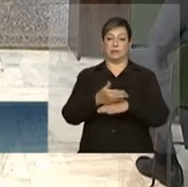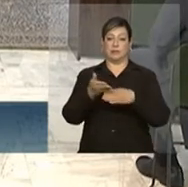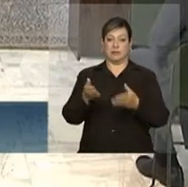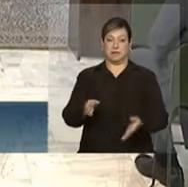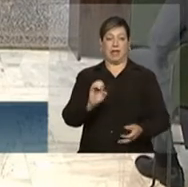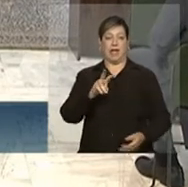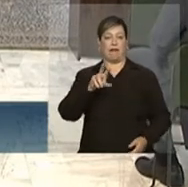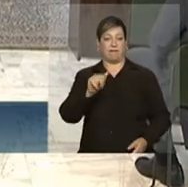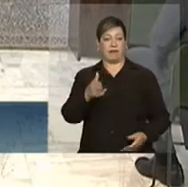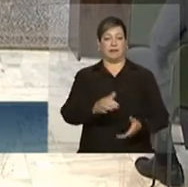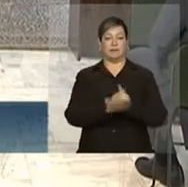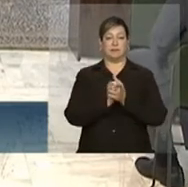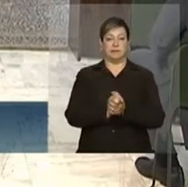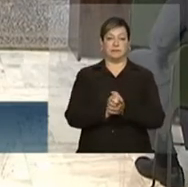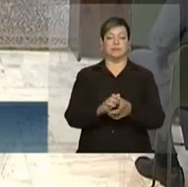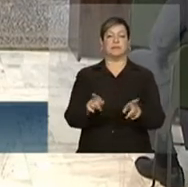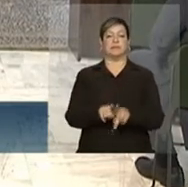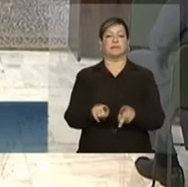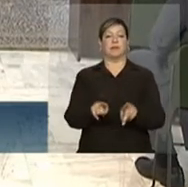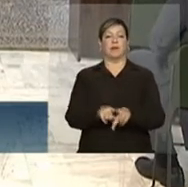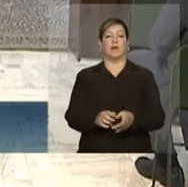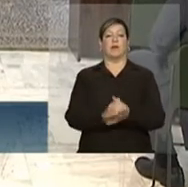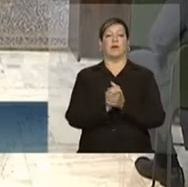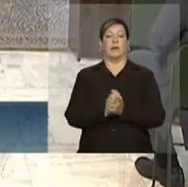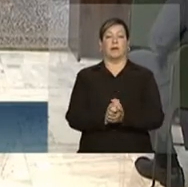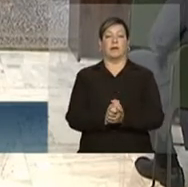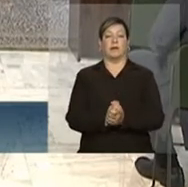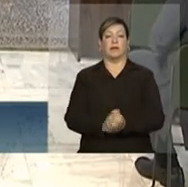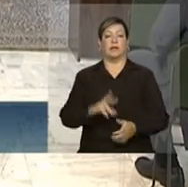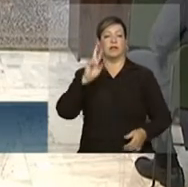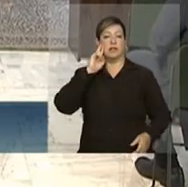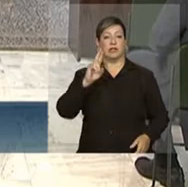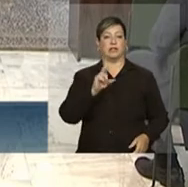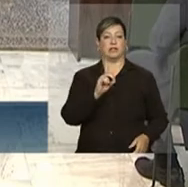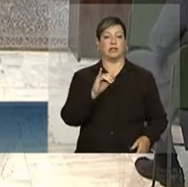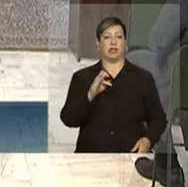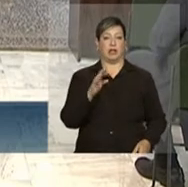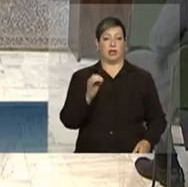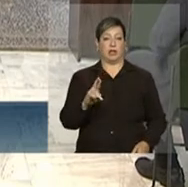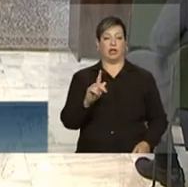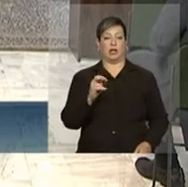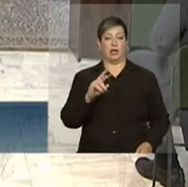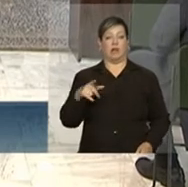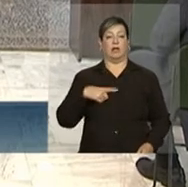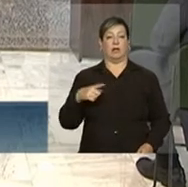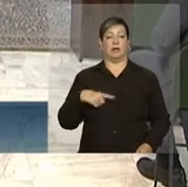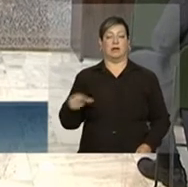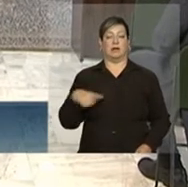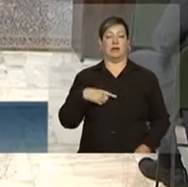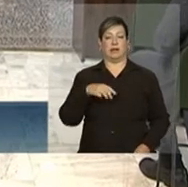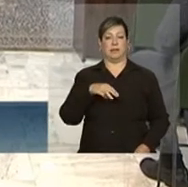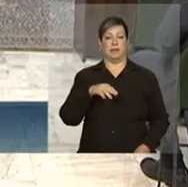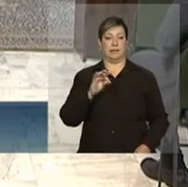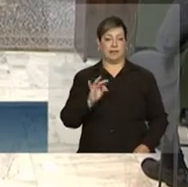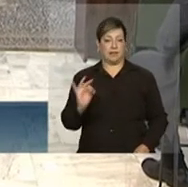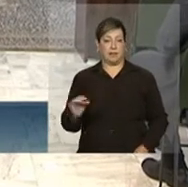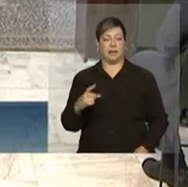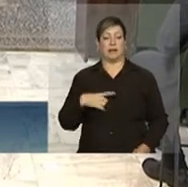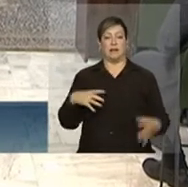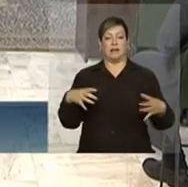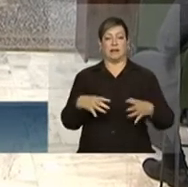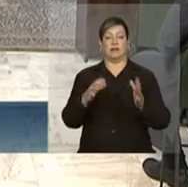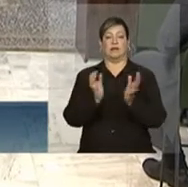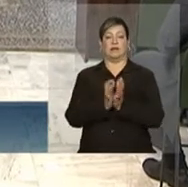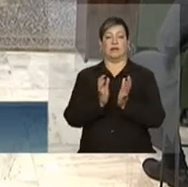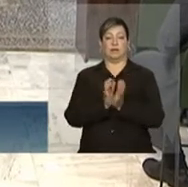Chiavon, cumprimentar o diretor-geral em exercício da ANTT, Jorge Bastos,